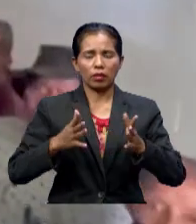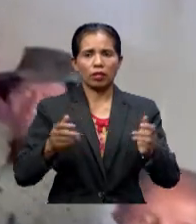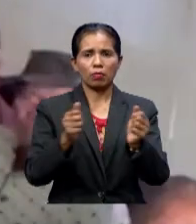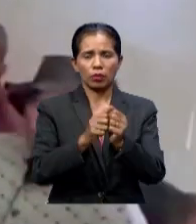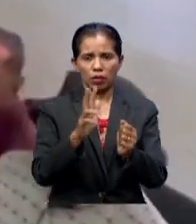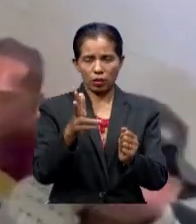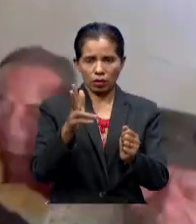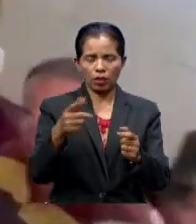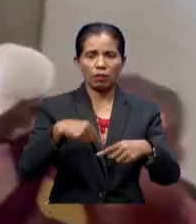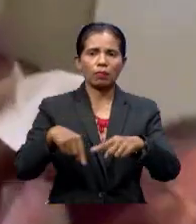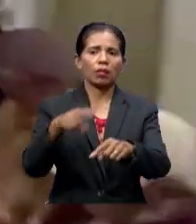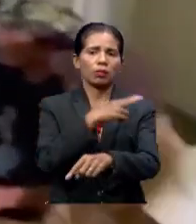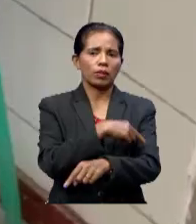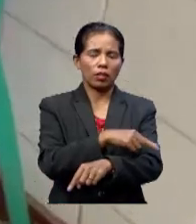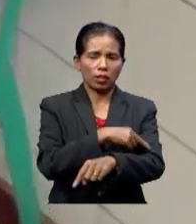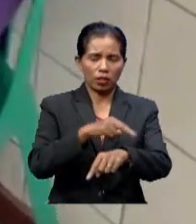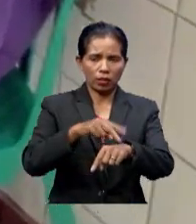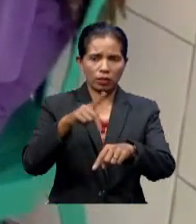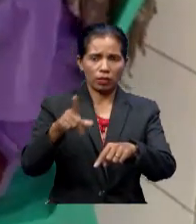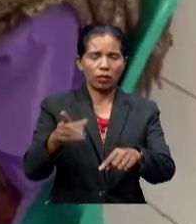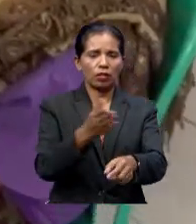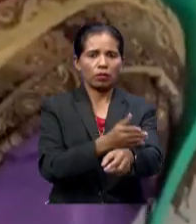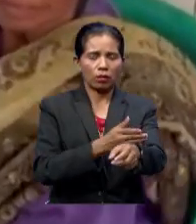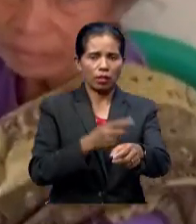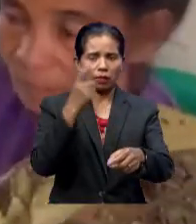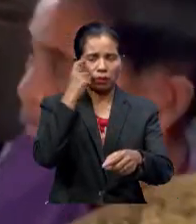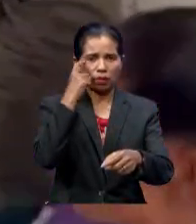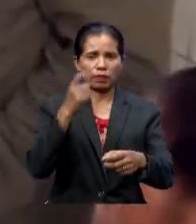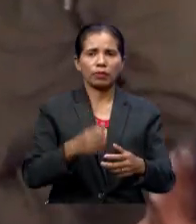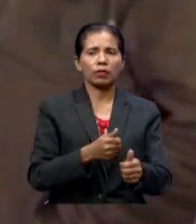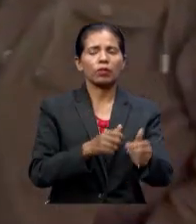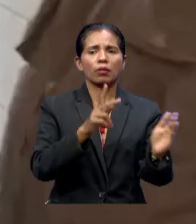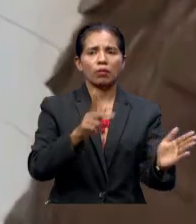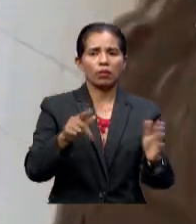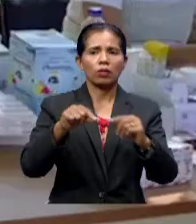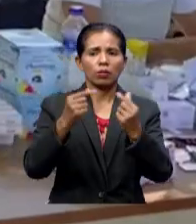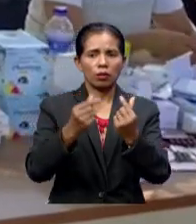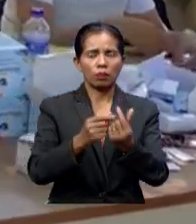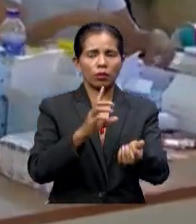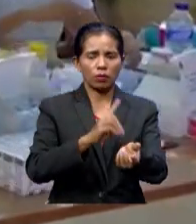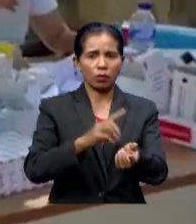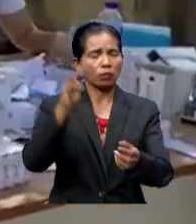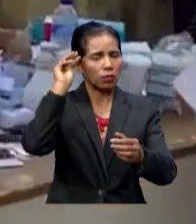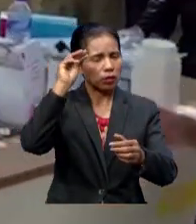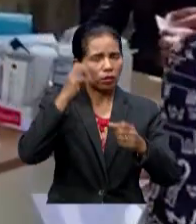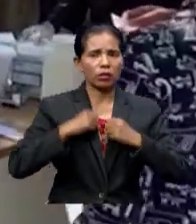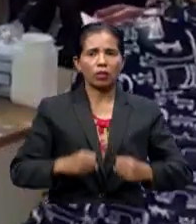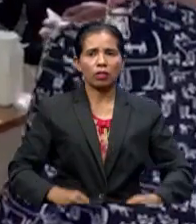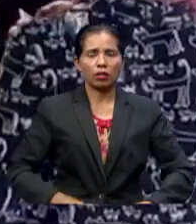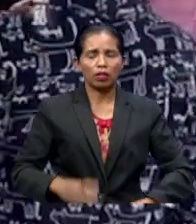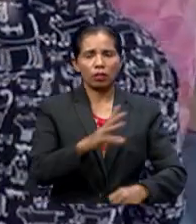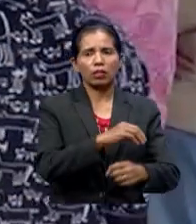Tolunulu bo Hospital Nacional huri halo operação Bamatan. Tuir plano equipa médico Ministério Saúde se halo